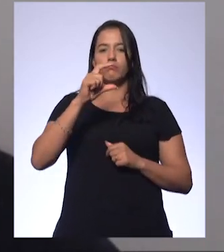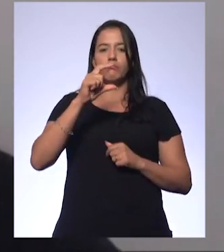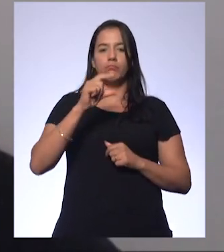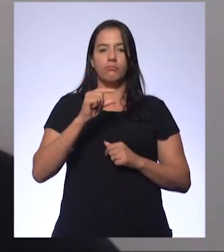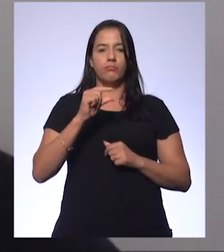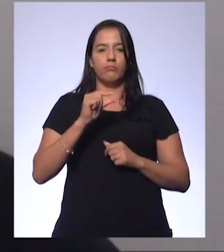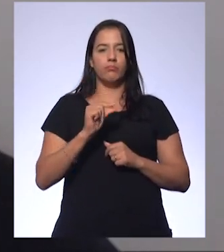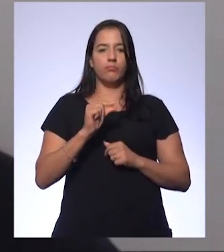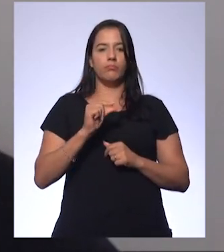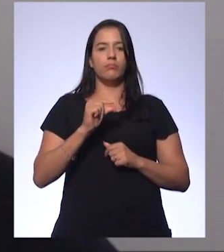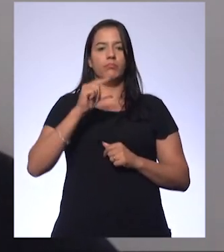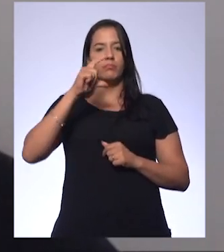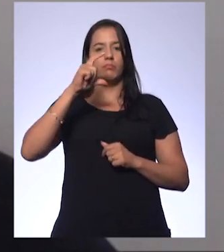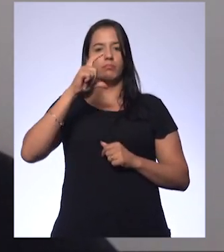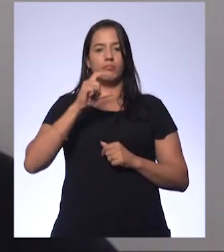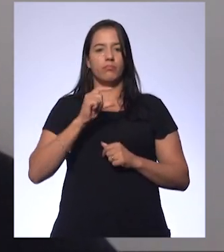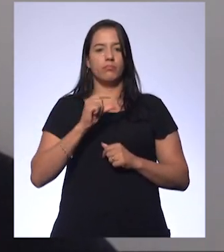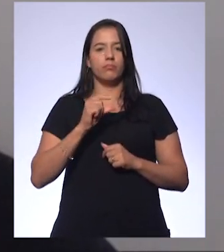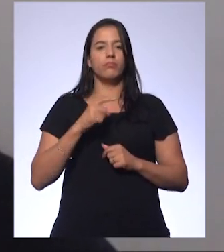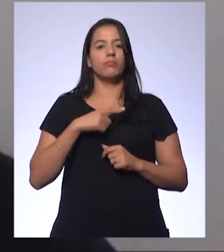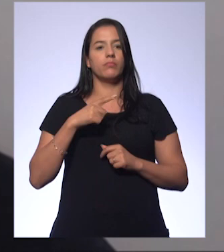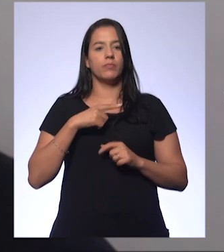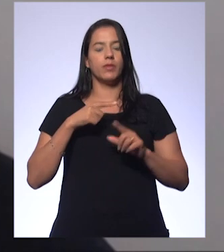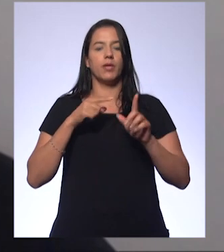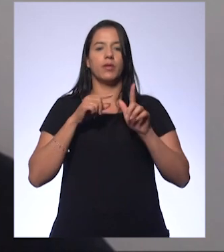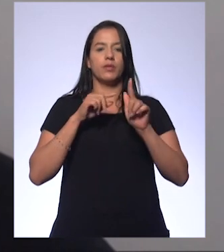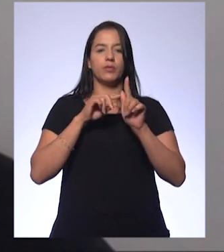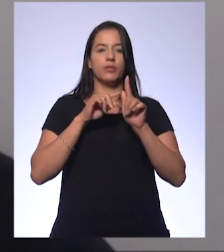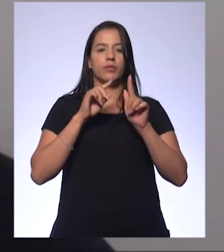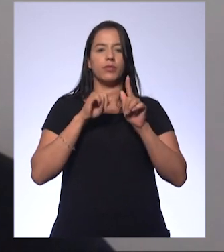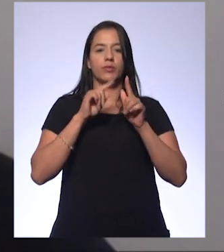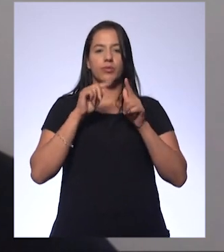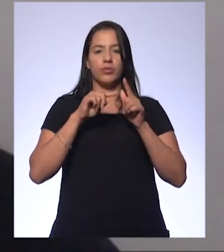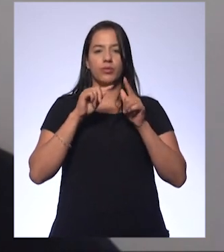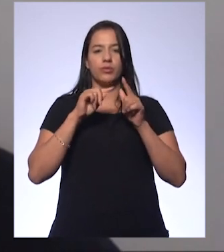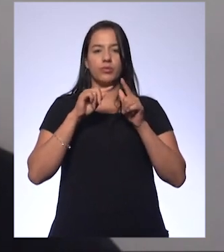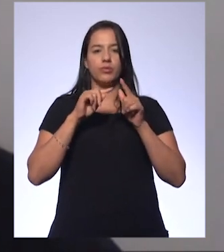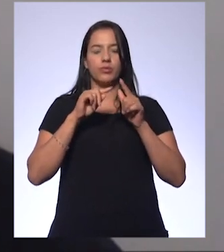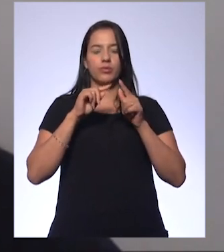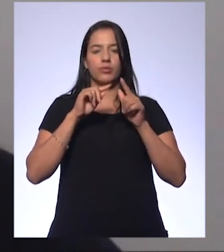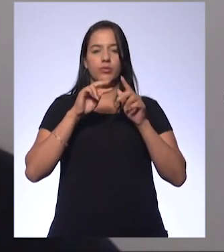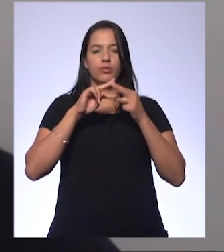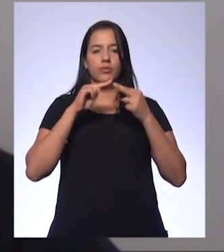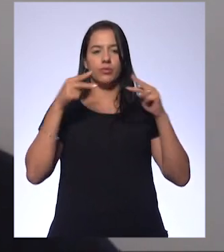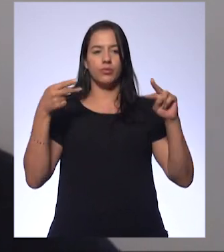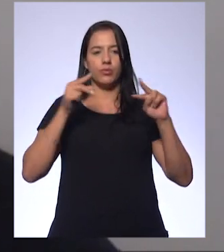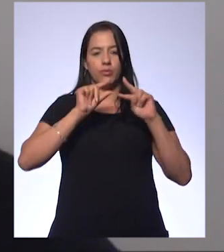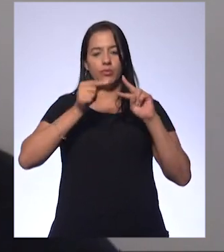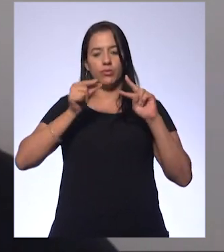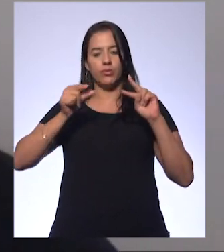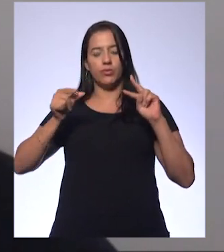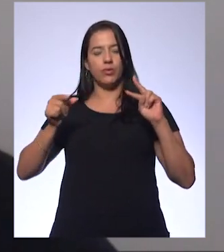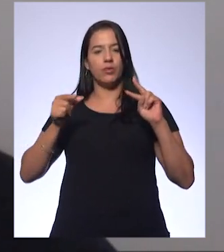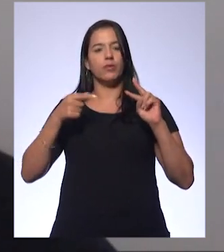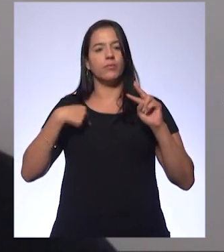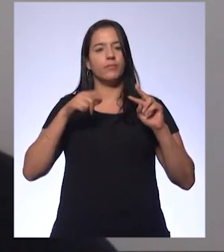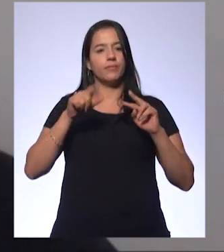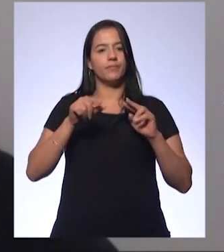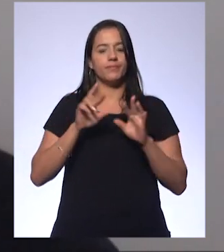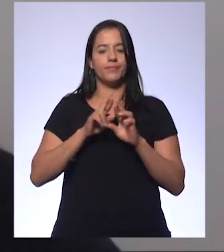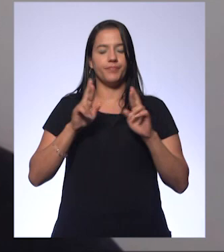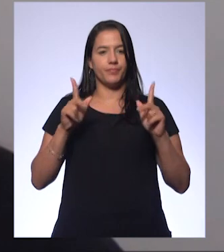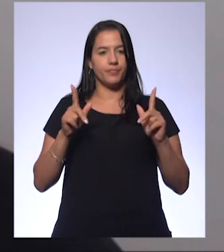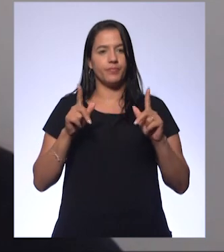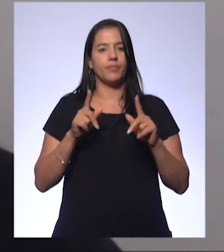então, consequentemente, a quantidade de genes que tem ali são diferentes. E aí a gente percebe que existe um conjunto